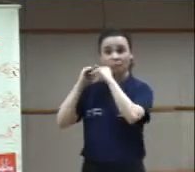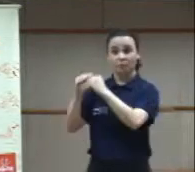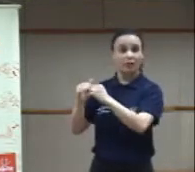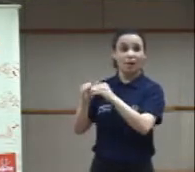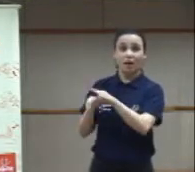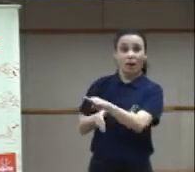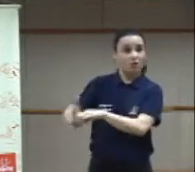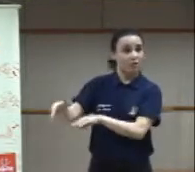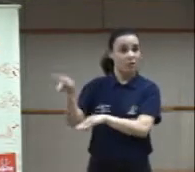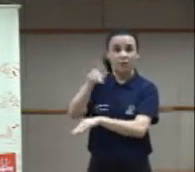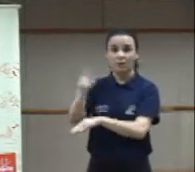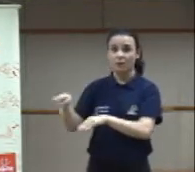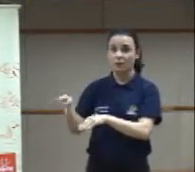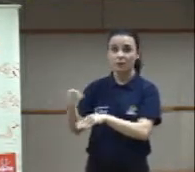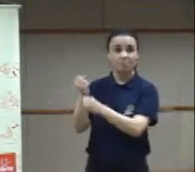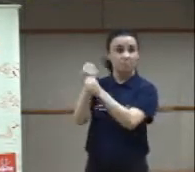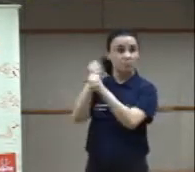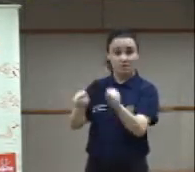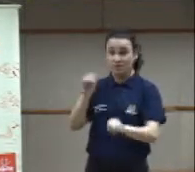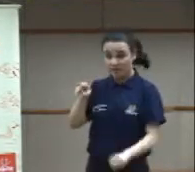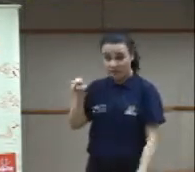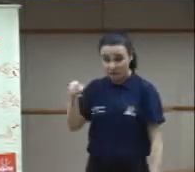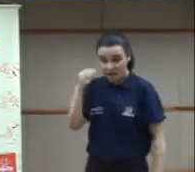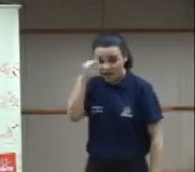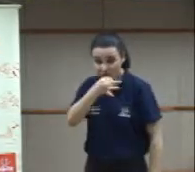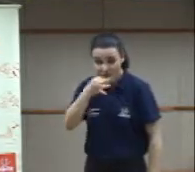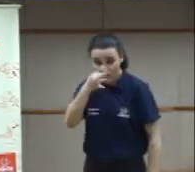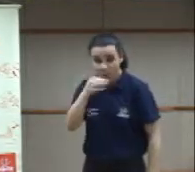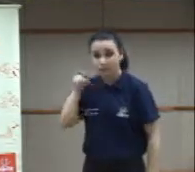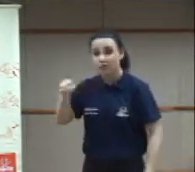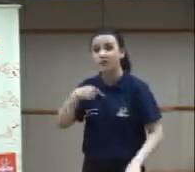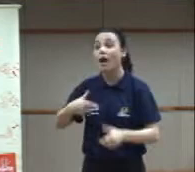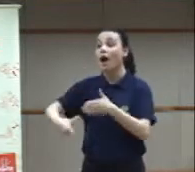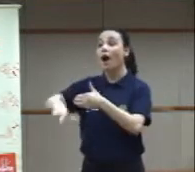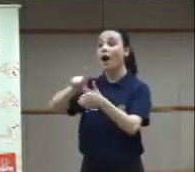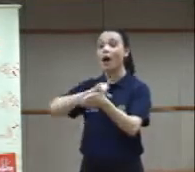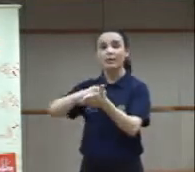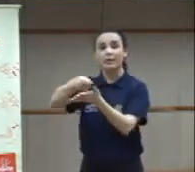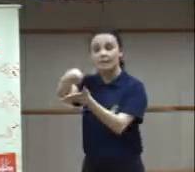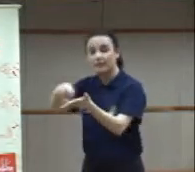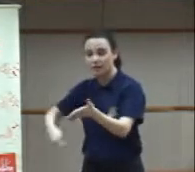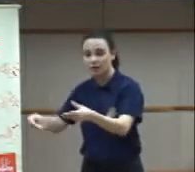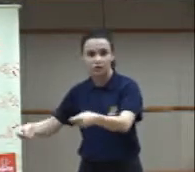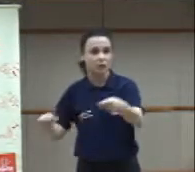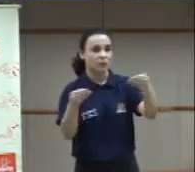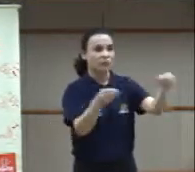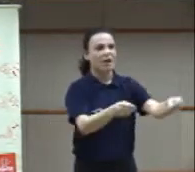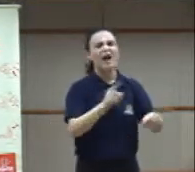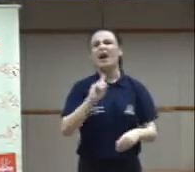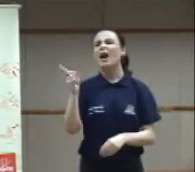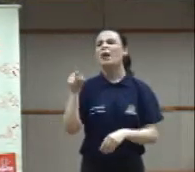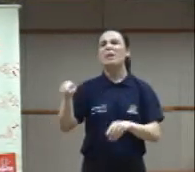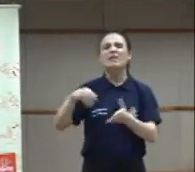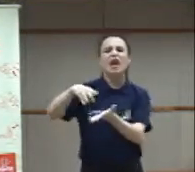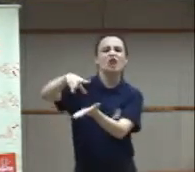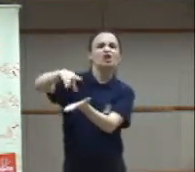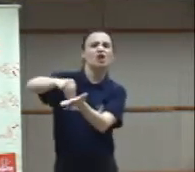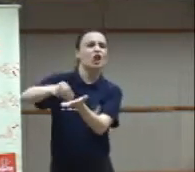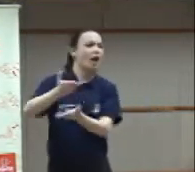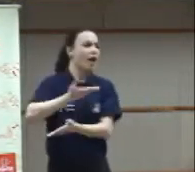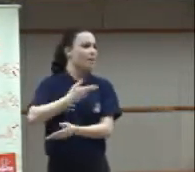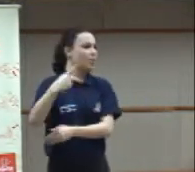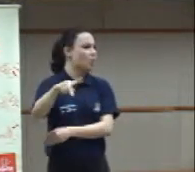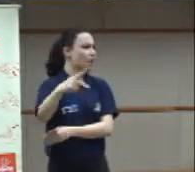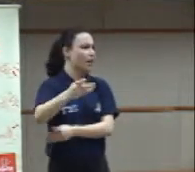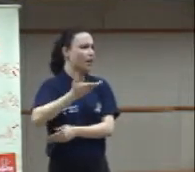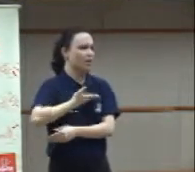aluno surdo. Aí teve um professor que disse assim, não, então ele tira xerox do caderno do outro. Aí tá,